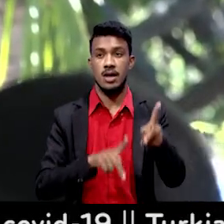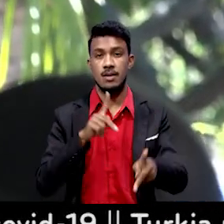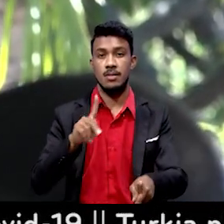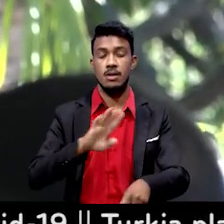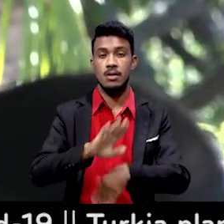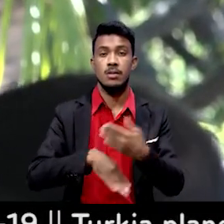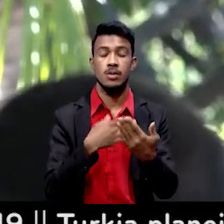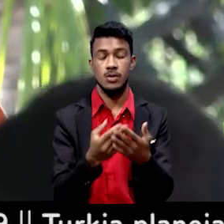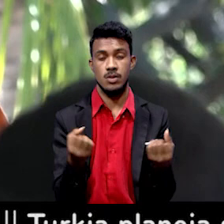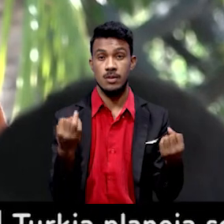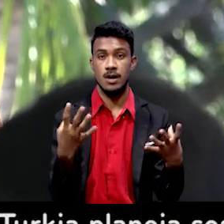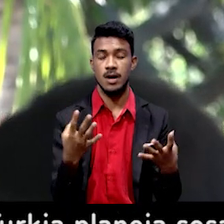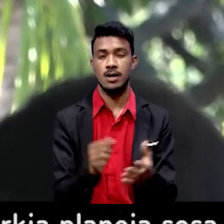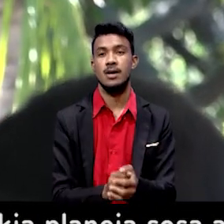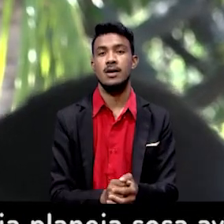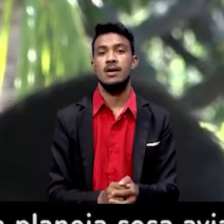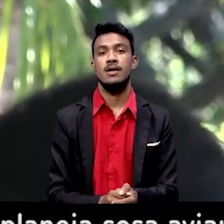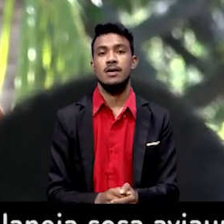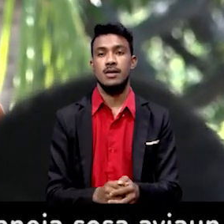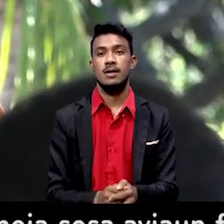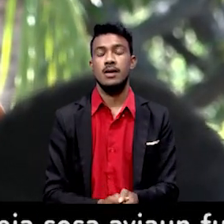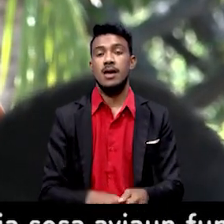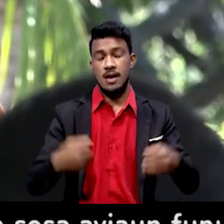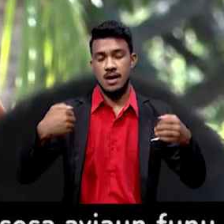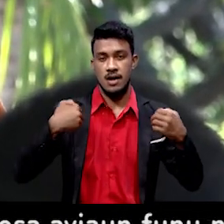é uma para. Então, em Raduni,